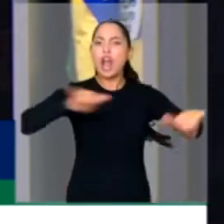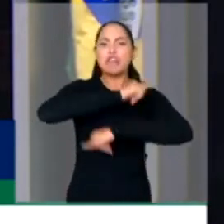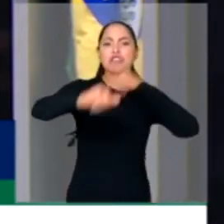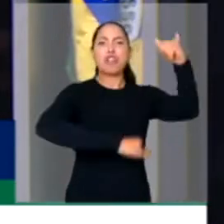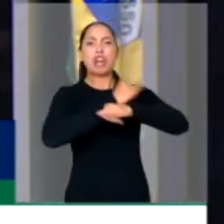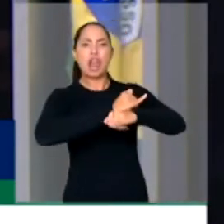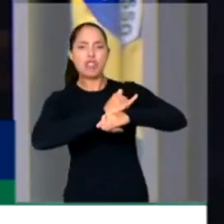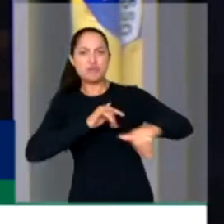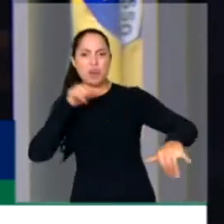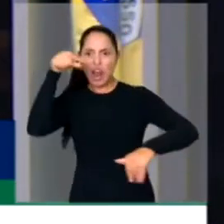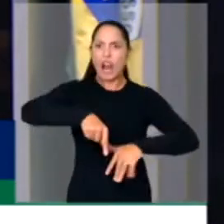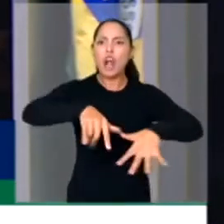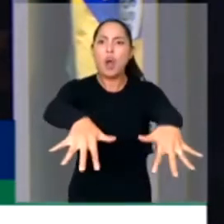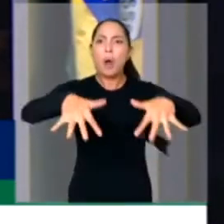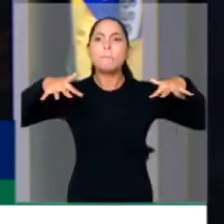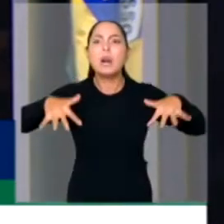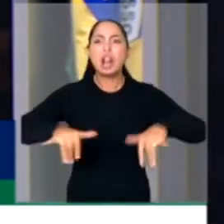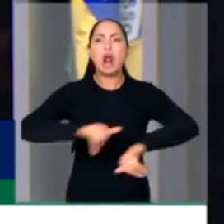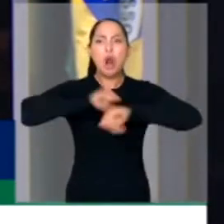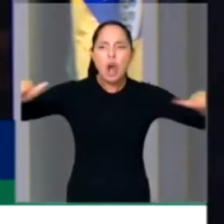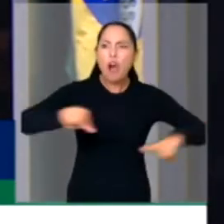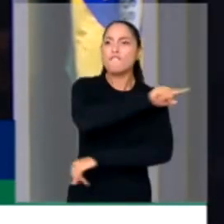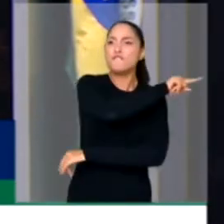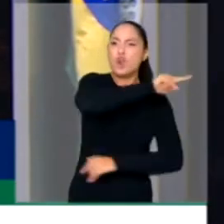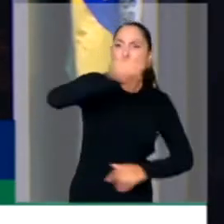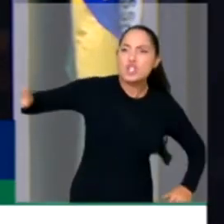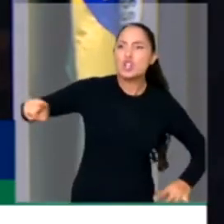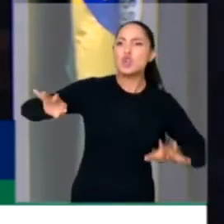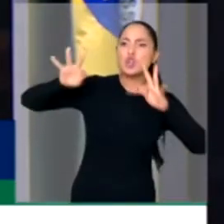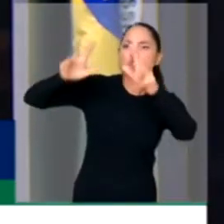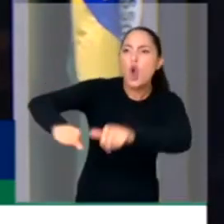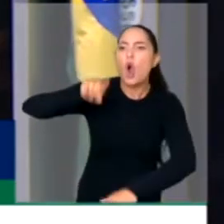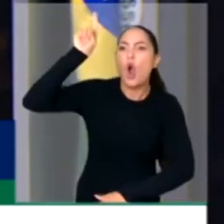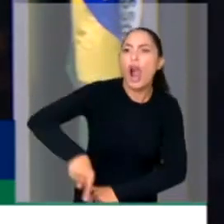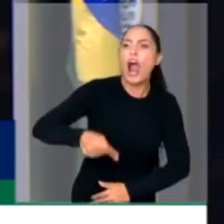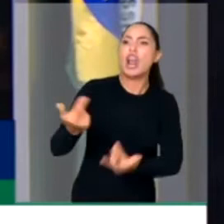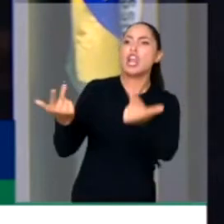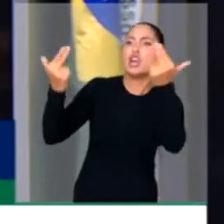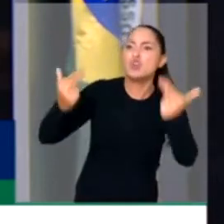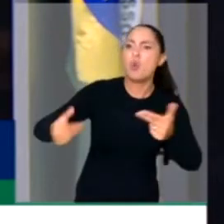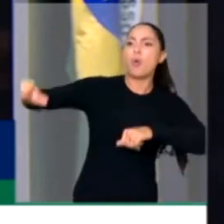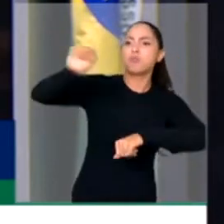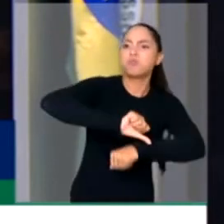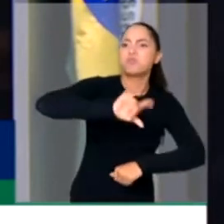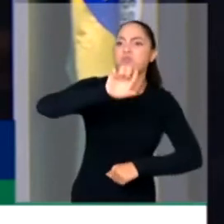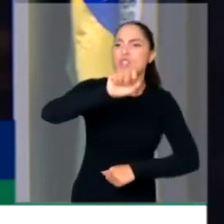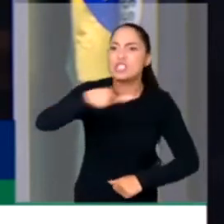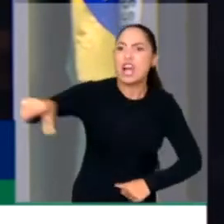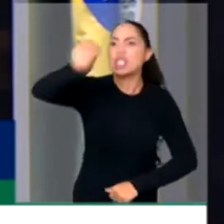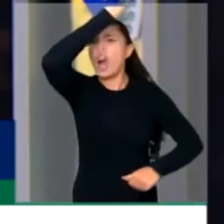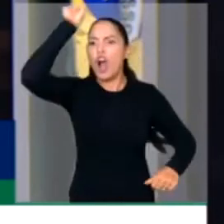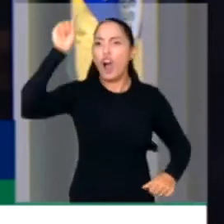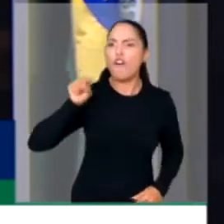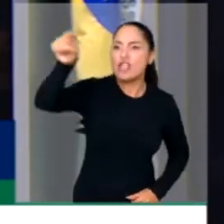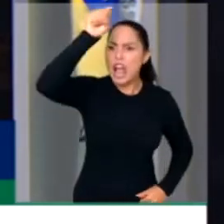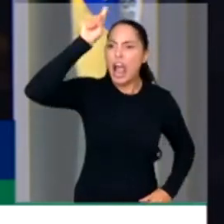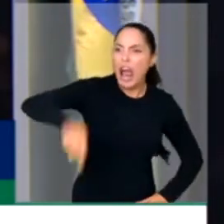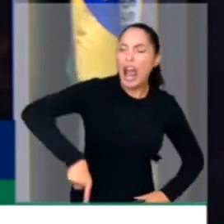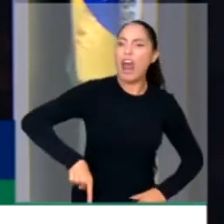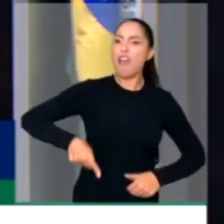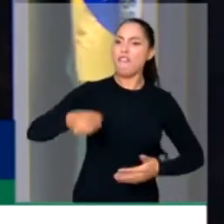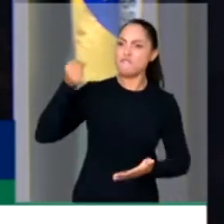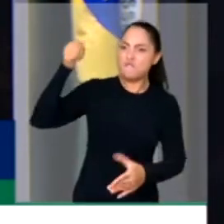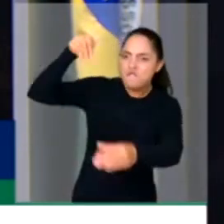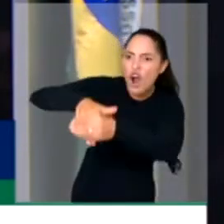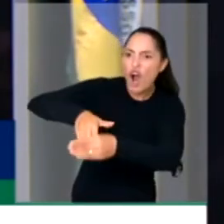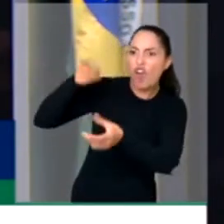internet. Chega no plenário, é tudo tchutchuca do Centrão, é tudo venda de